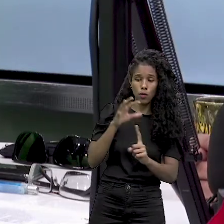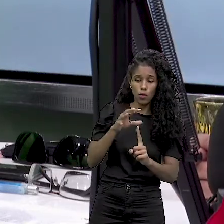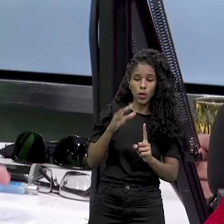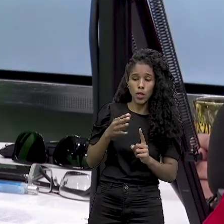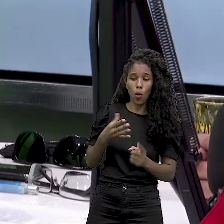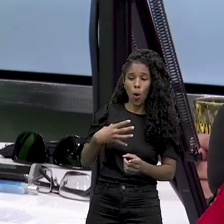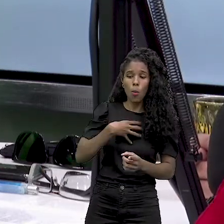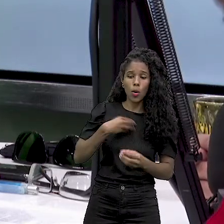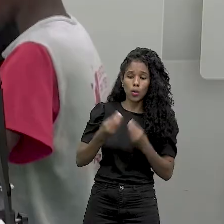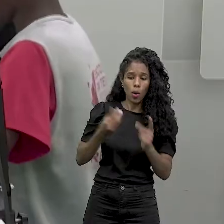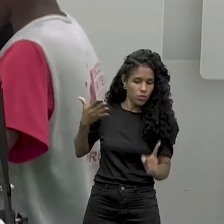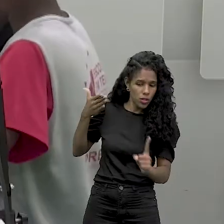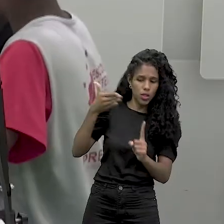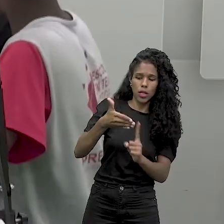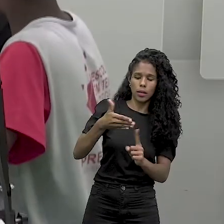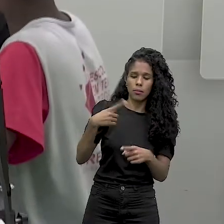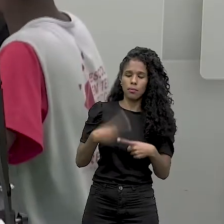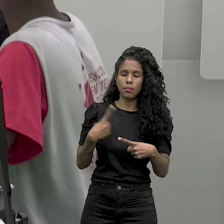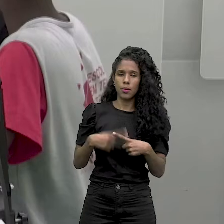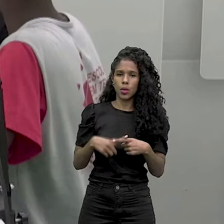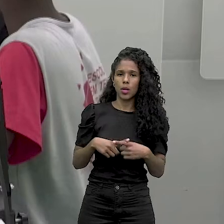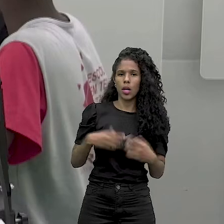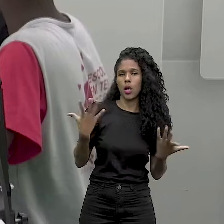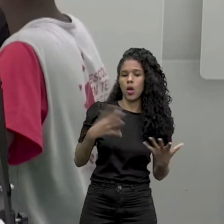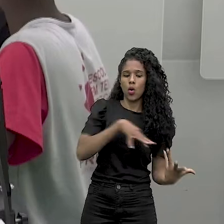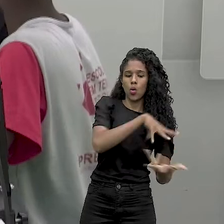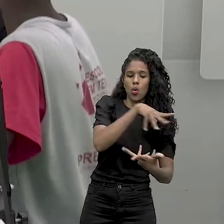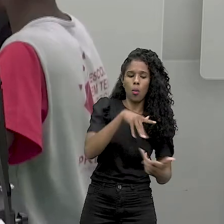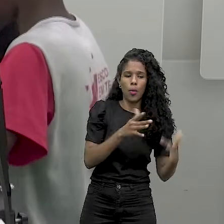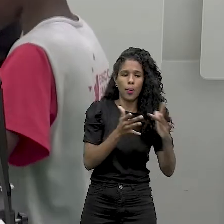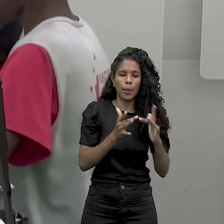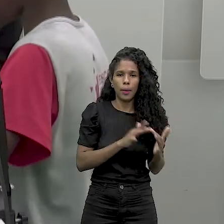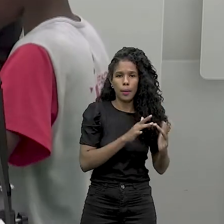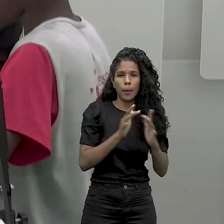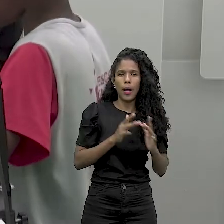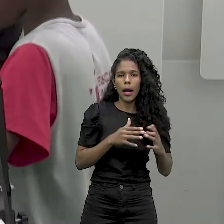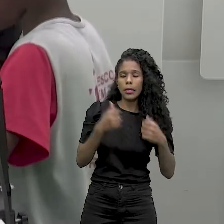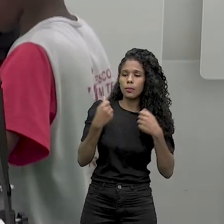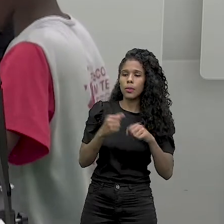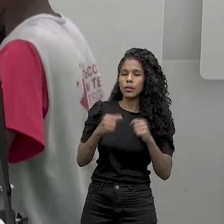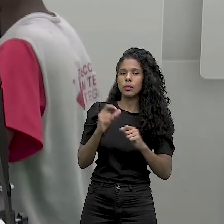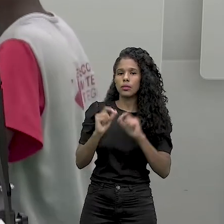crescendo. E principalmente na idade deles, que são totalmente tecnológicos, né, professor? Totalmente.